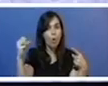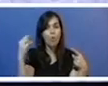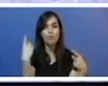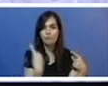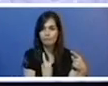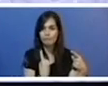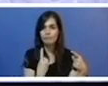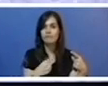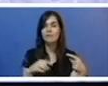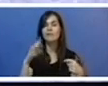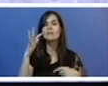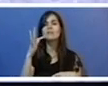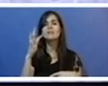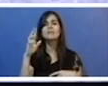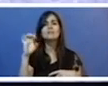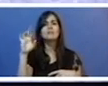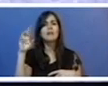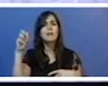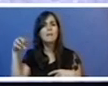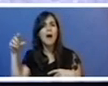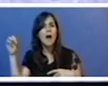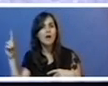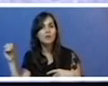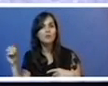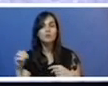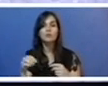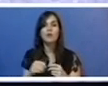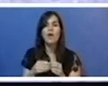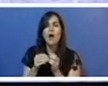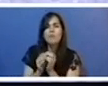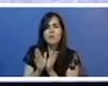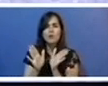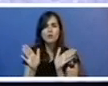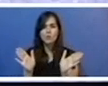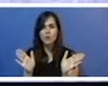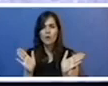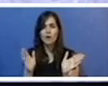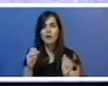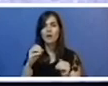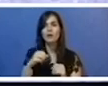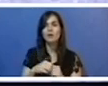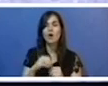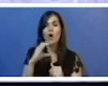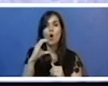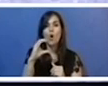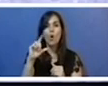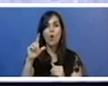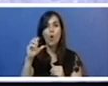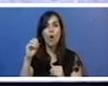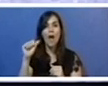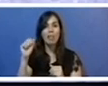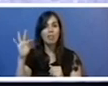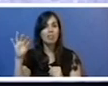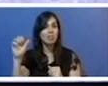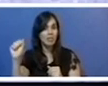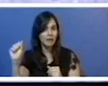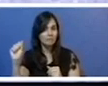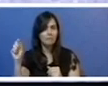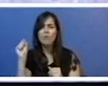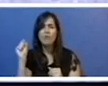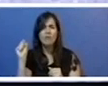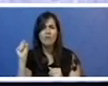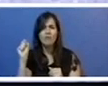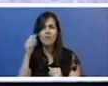abertura, poro. Essa abertura poro se refere à cloaca. Cloaca é uma estrutura a partir do